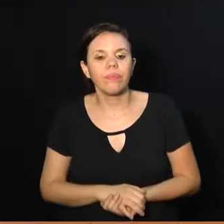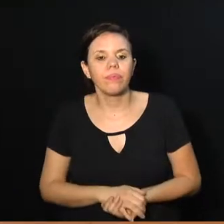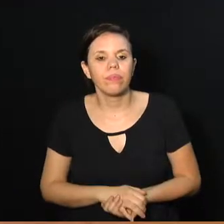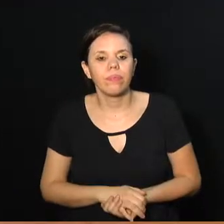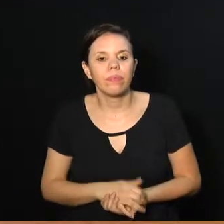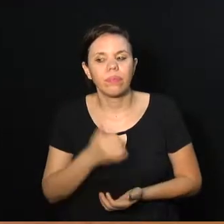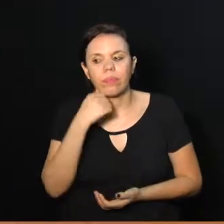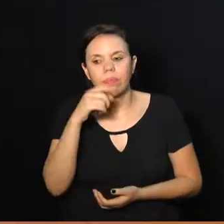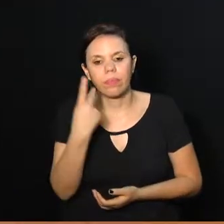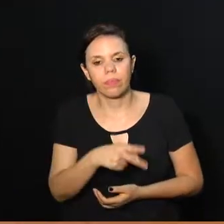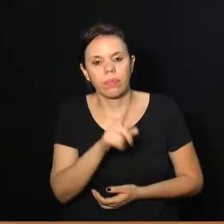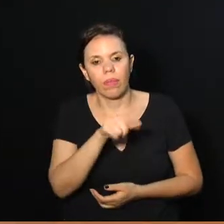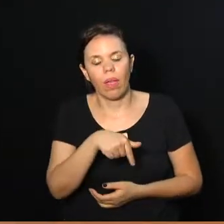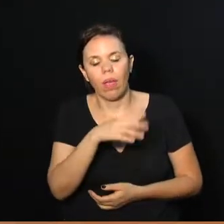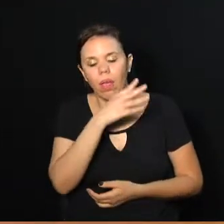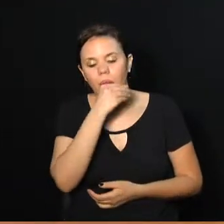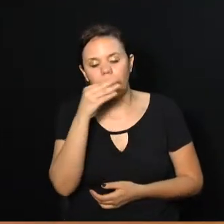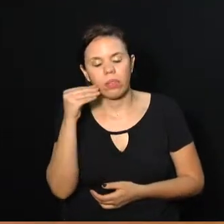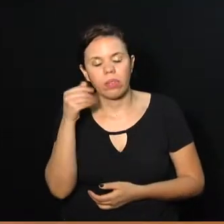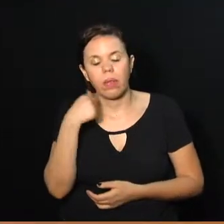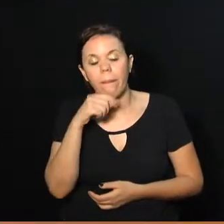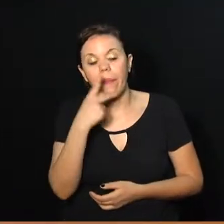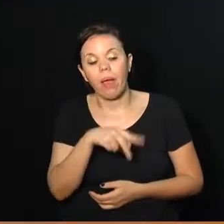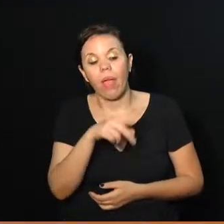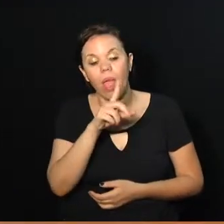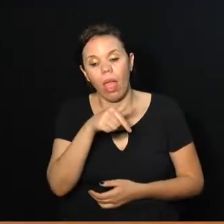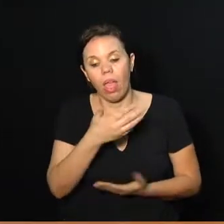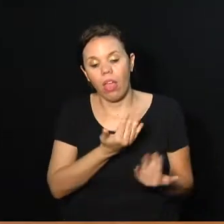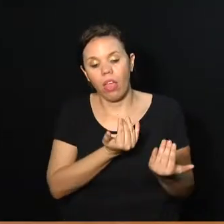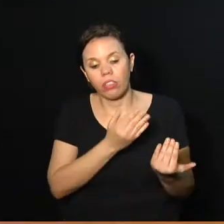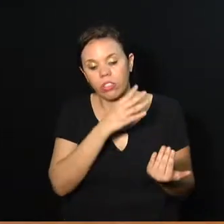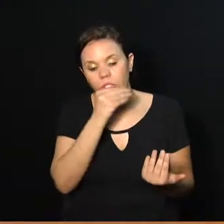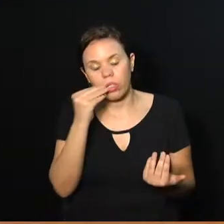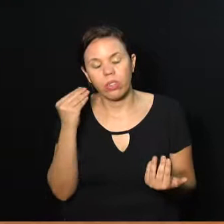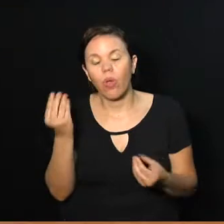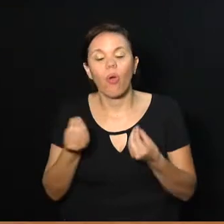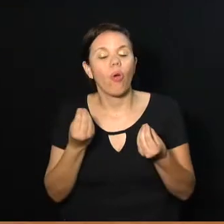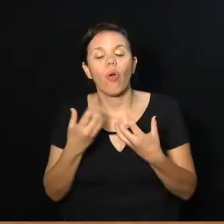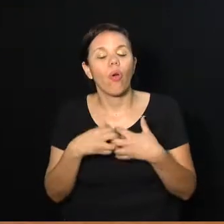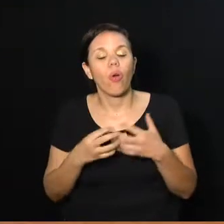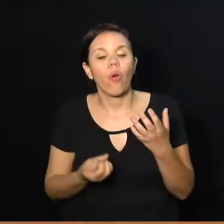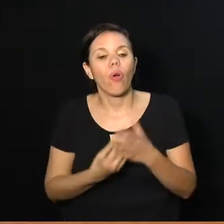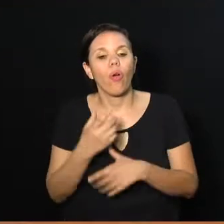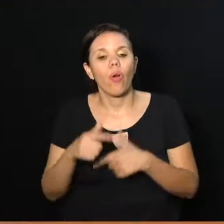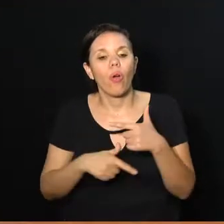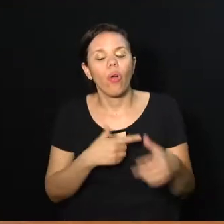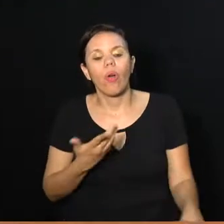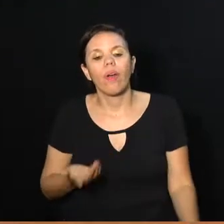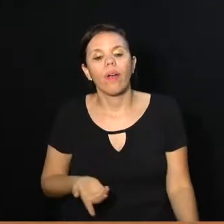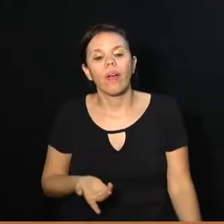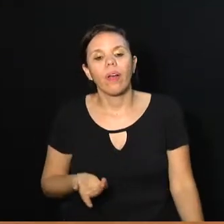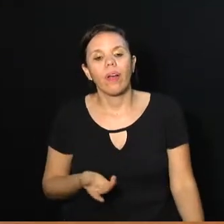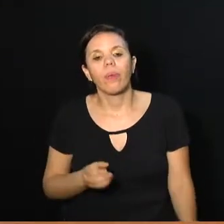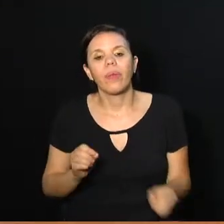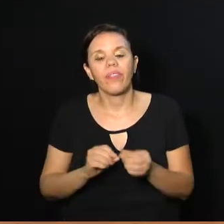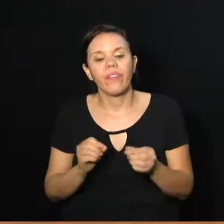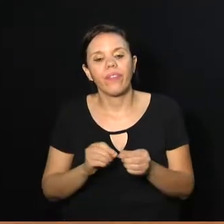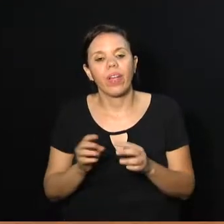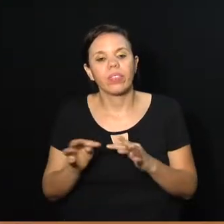a mãe é uma adolescente, né? Como que funciona daí o trabalho, o encaminhamento? Como que é?